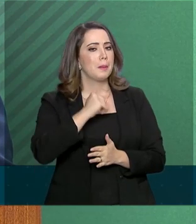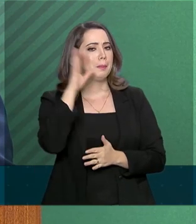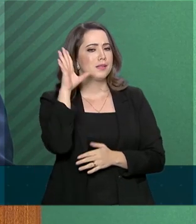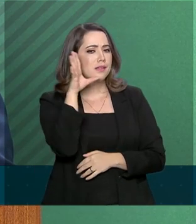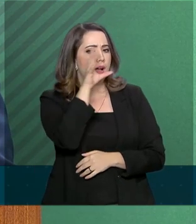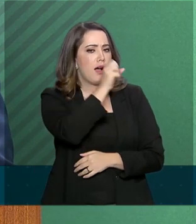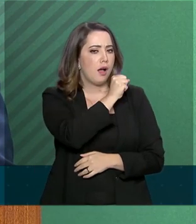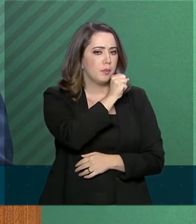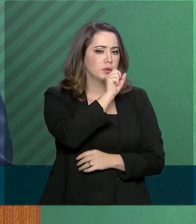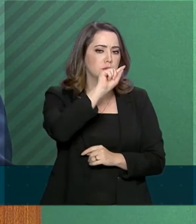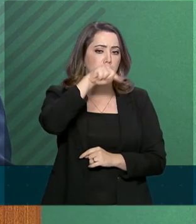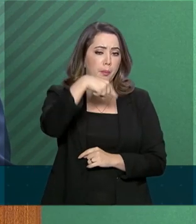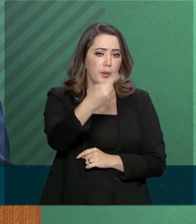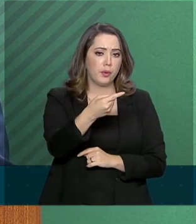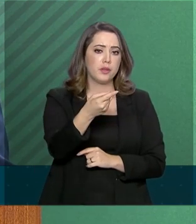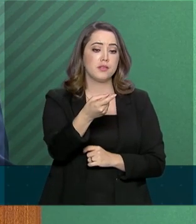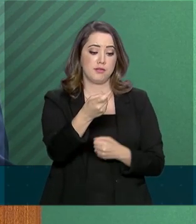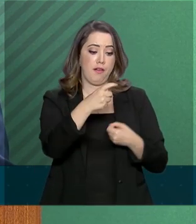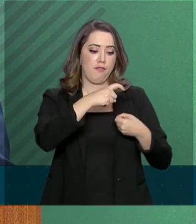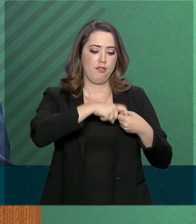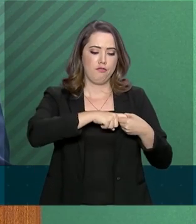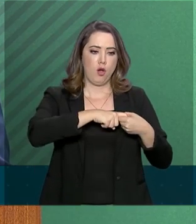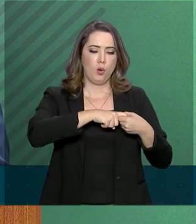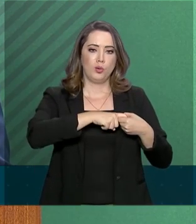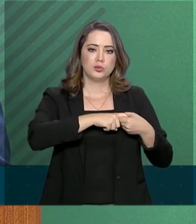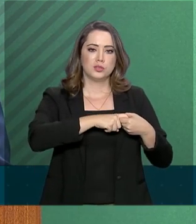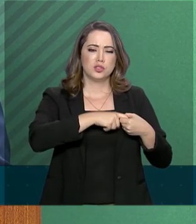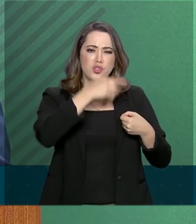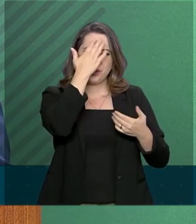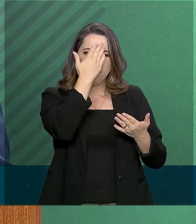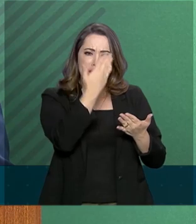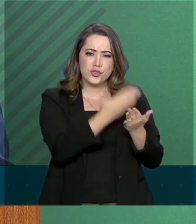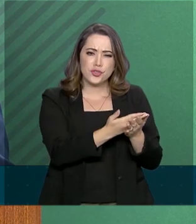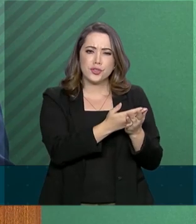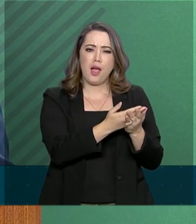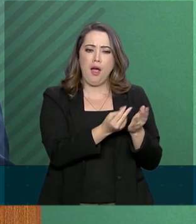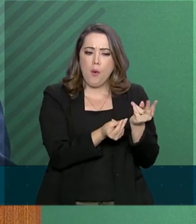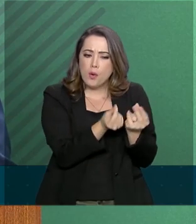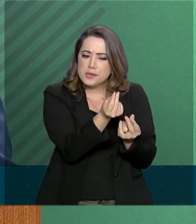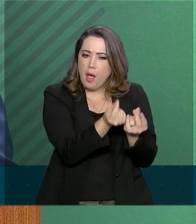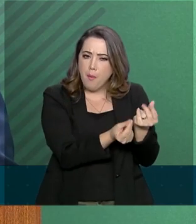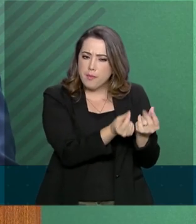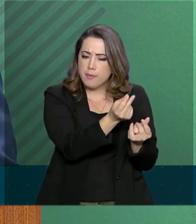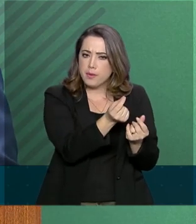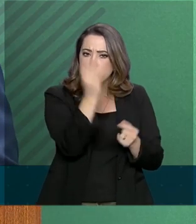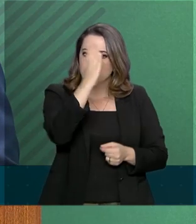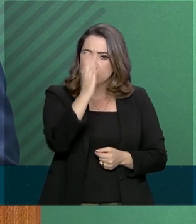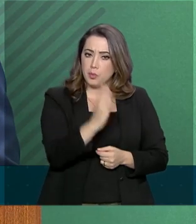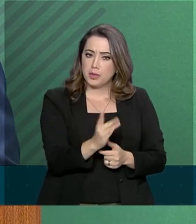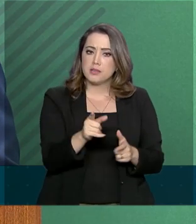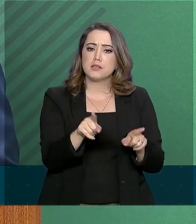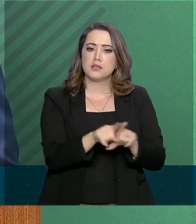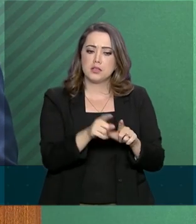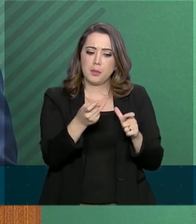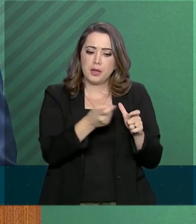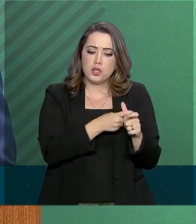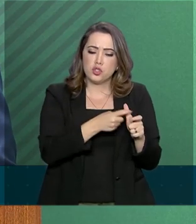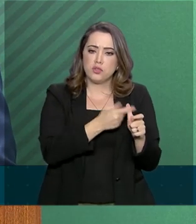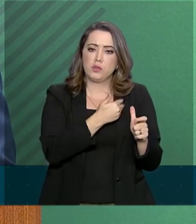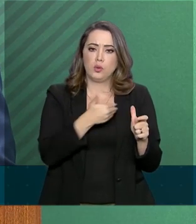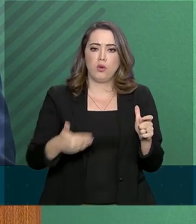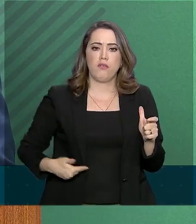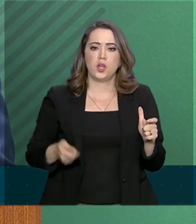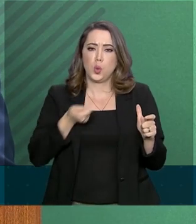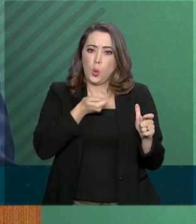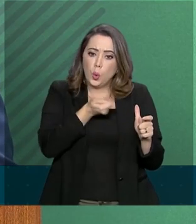ágil será retomada da confiança que as contas serão equilibradas ea dívida pública controlada